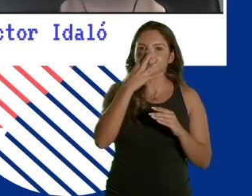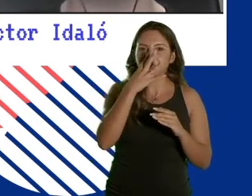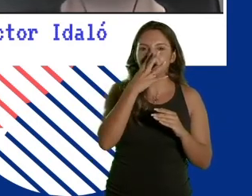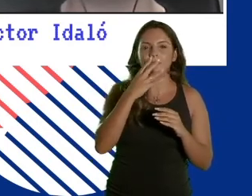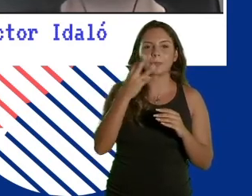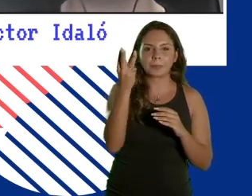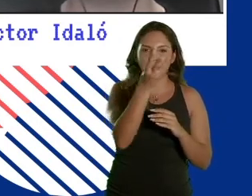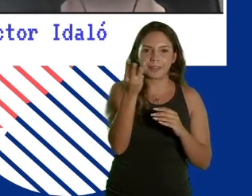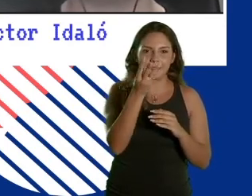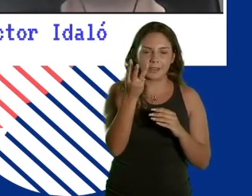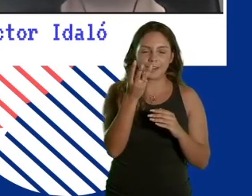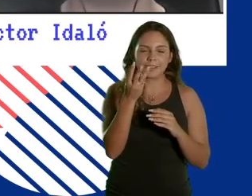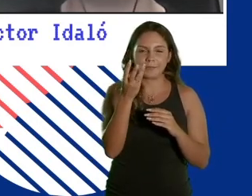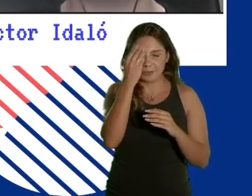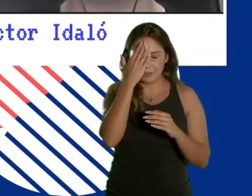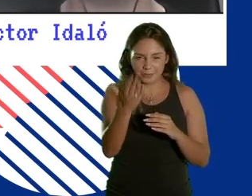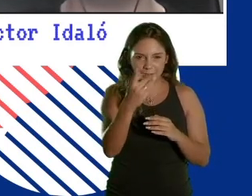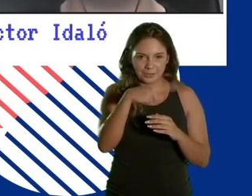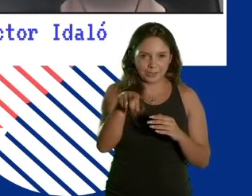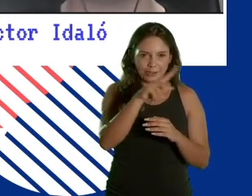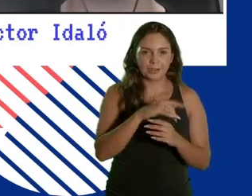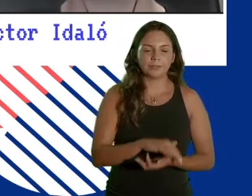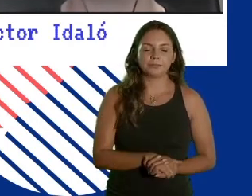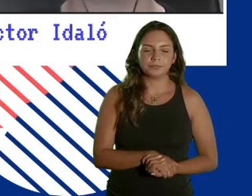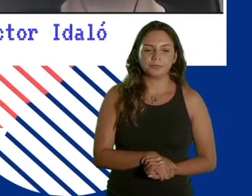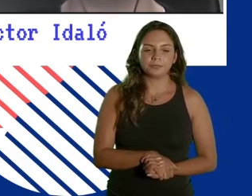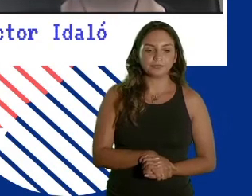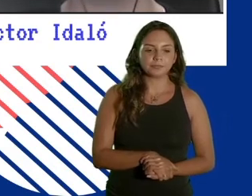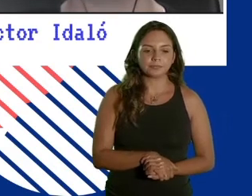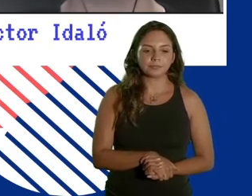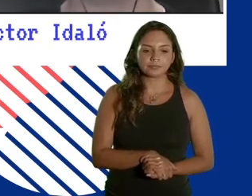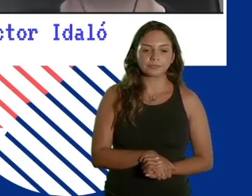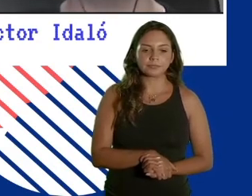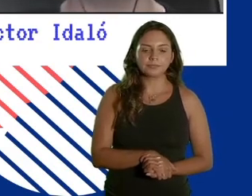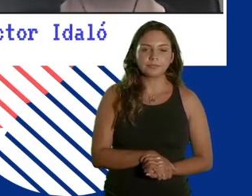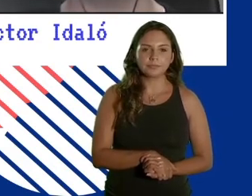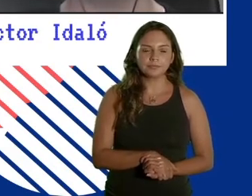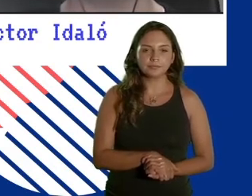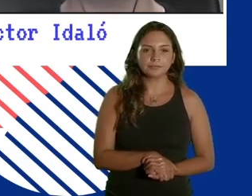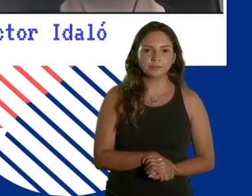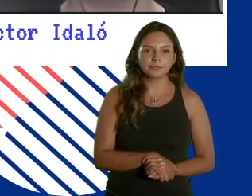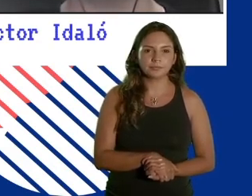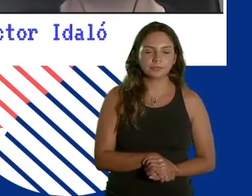dos três, gratidão. Obrigado, Padre Jovandir, pelas palavras.